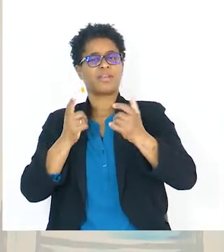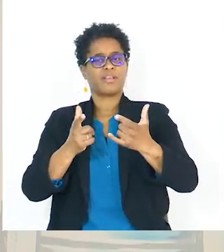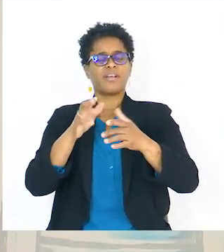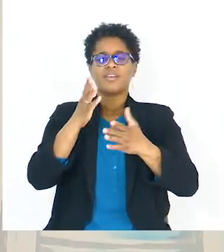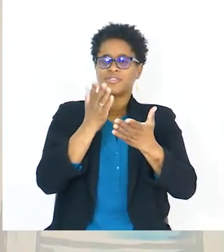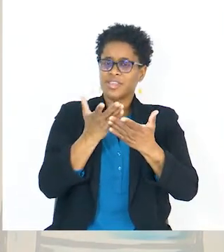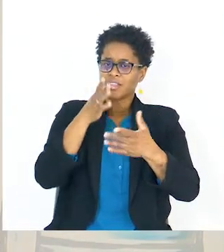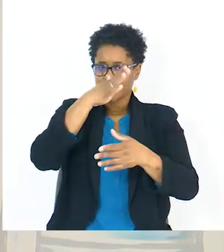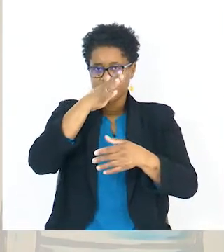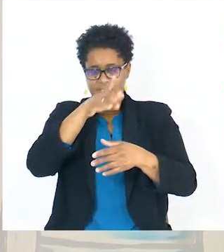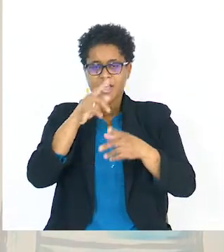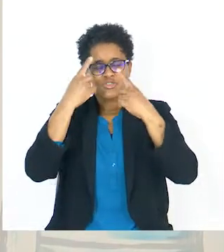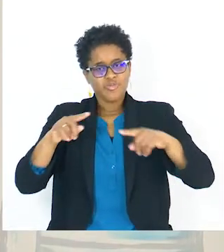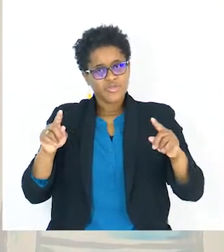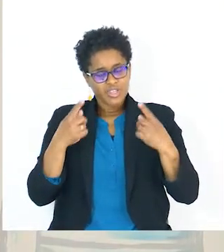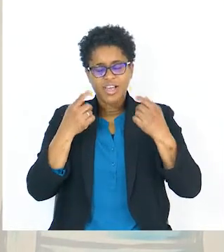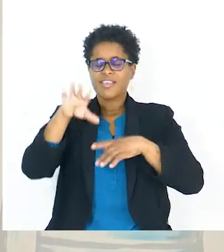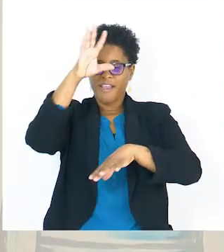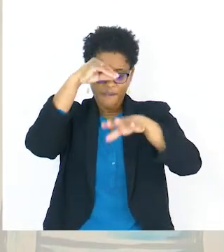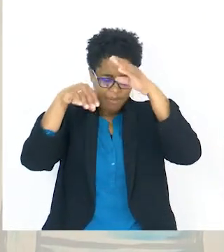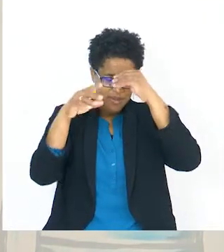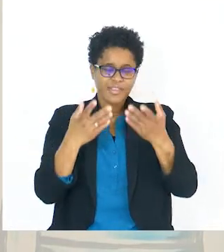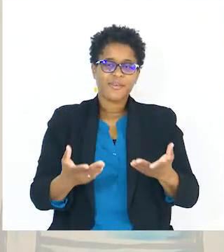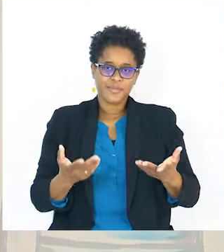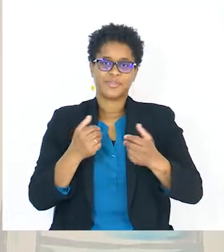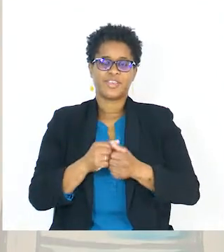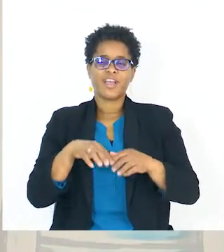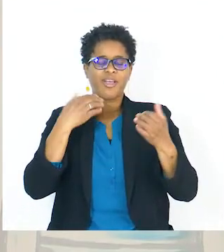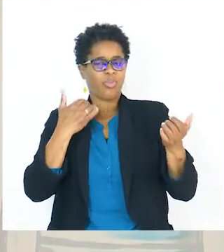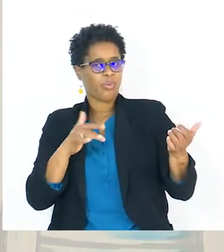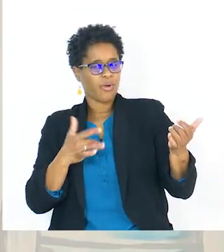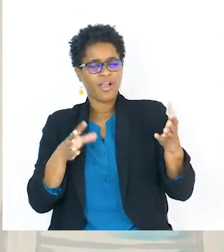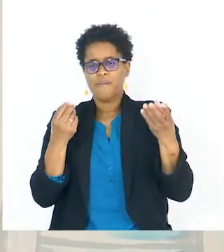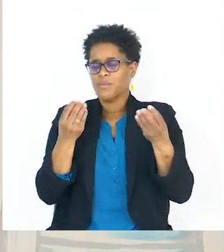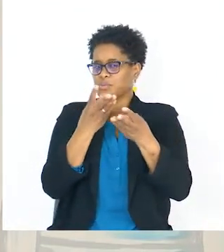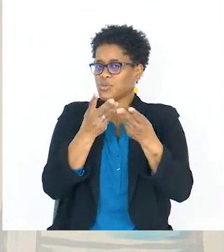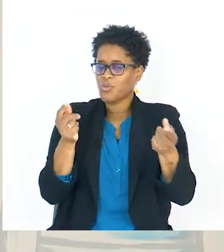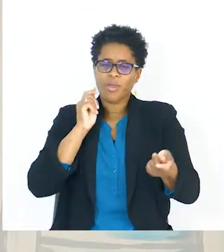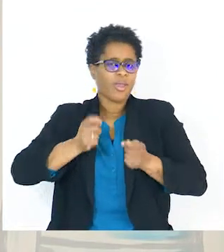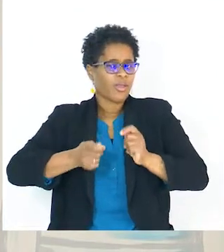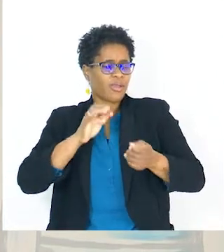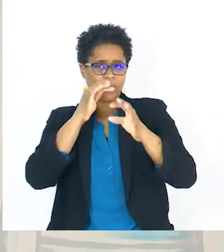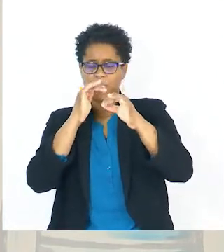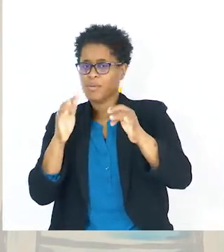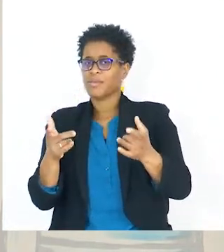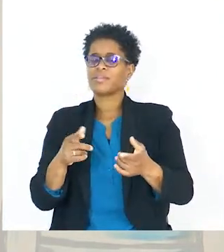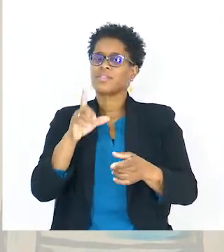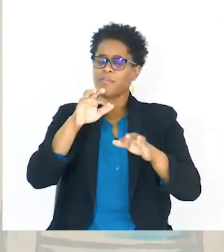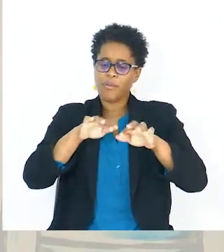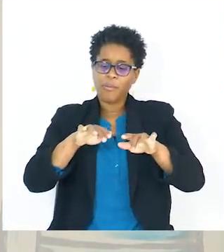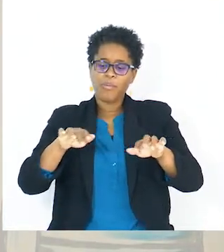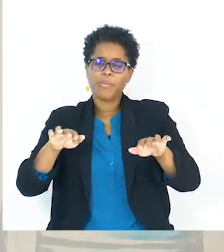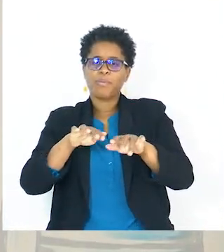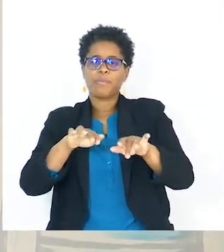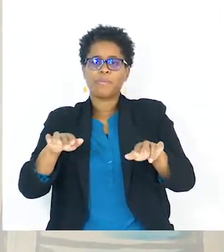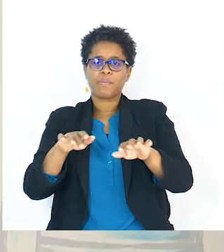Então, nas atividades musicais, aprendemos a tocar vários instrumentos musicais. Também o piano,